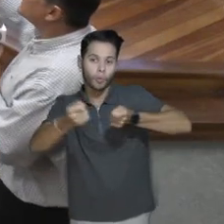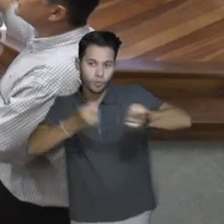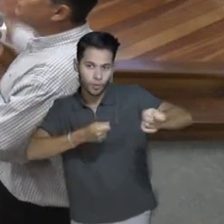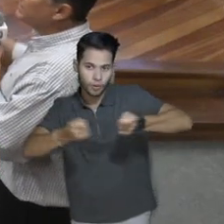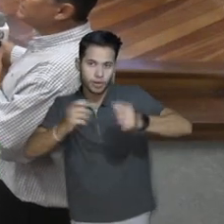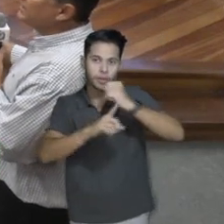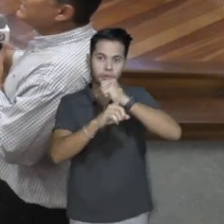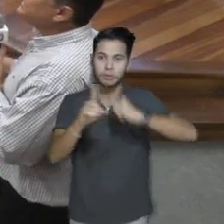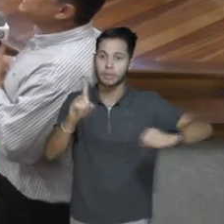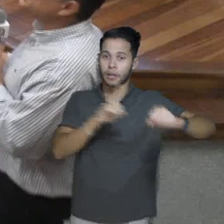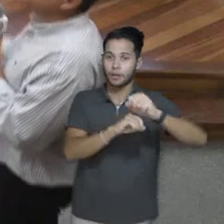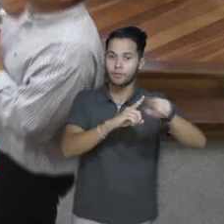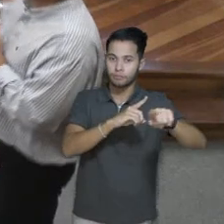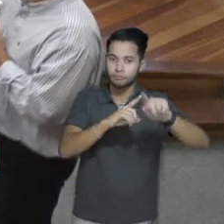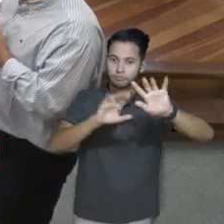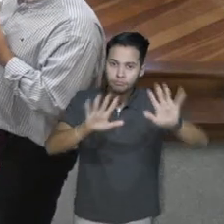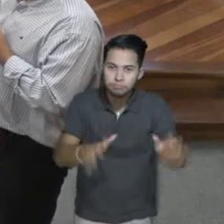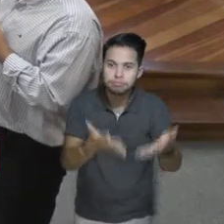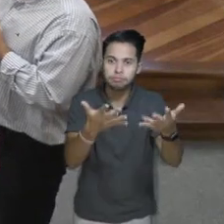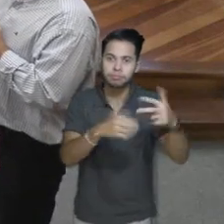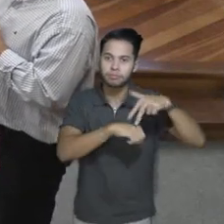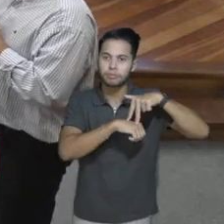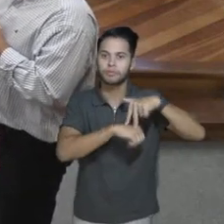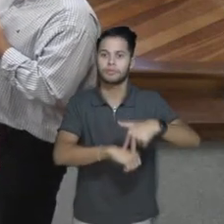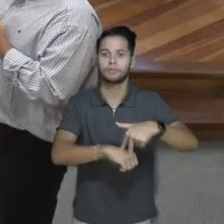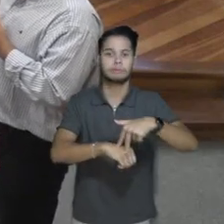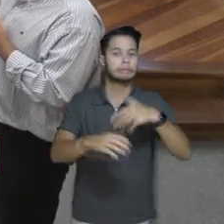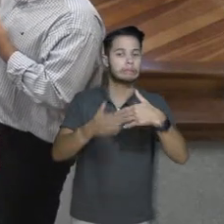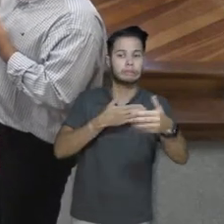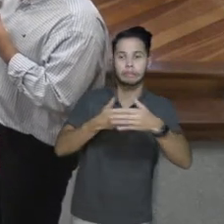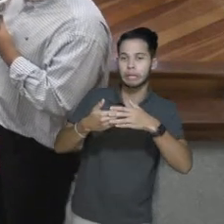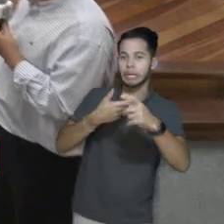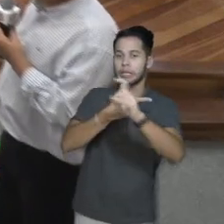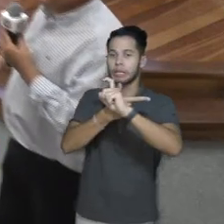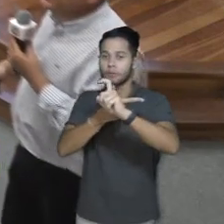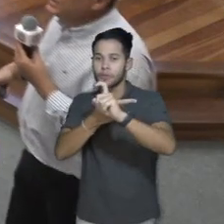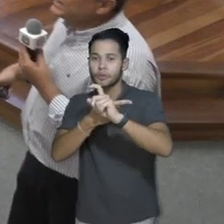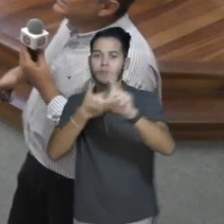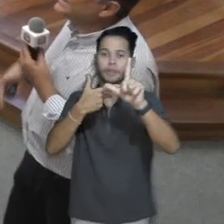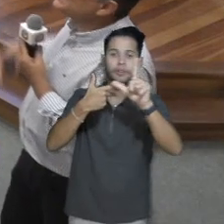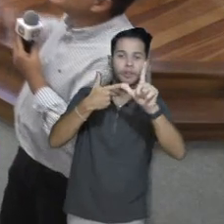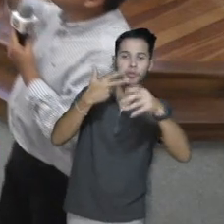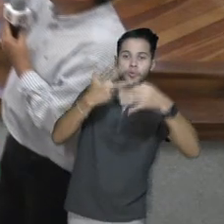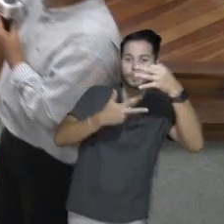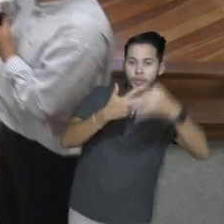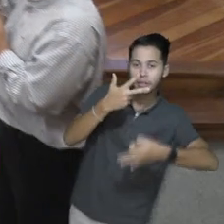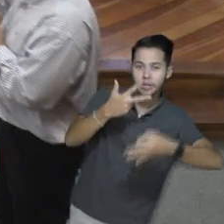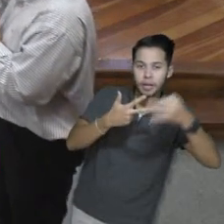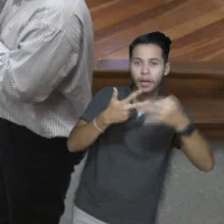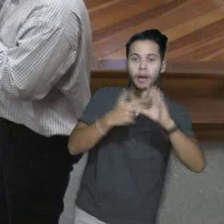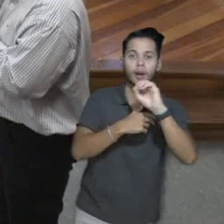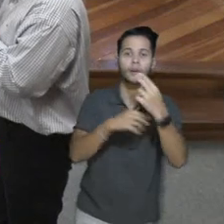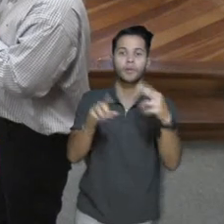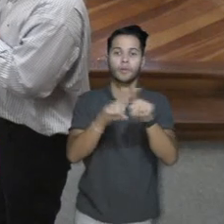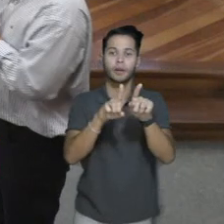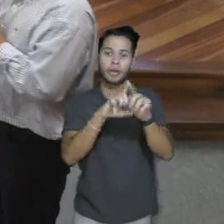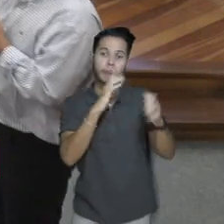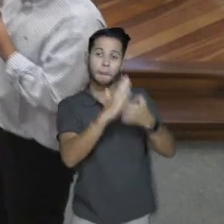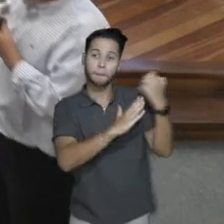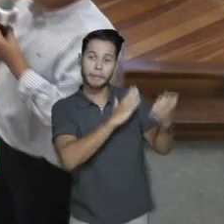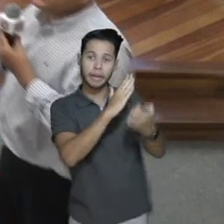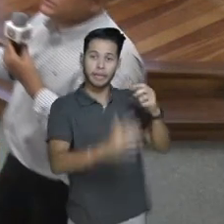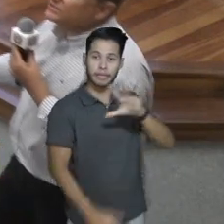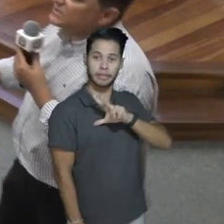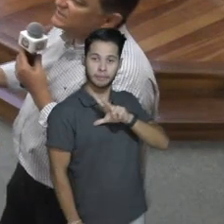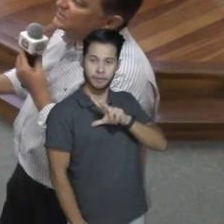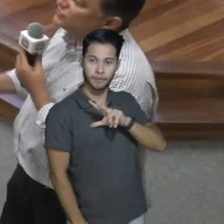seja do partido B seja do executivo do Judiciário ou do Legislativo seja das empresas privadas seja de